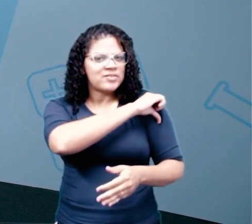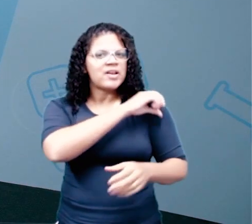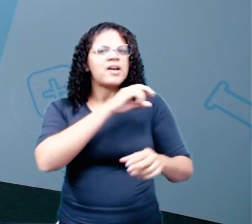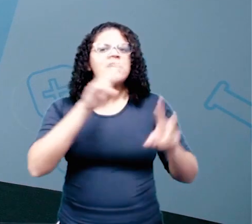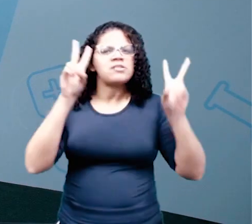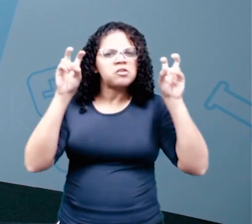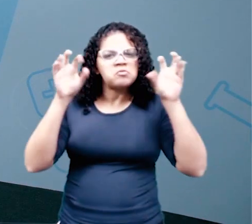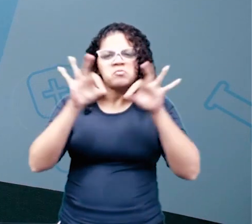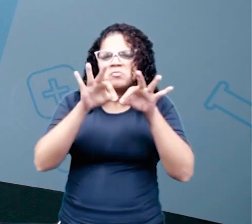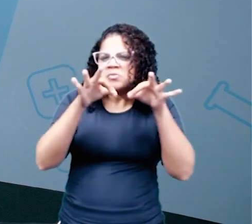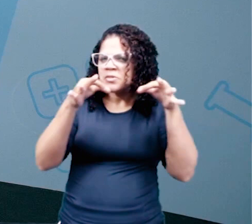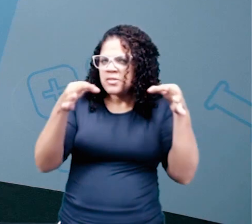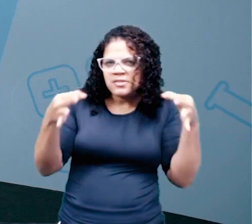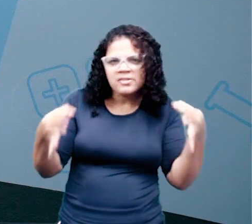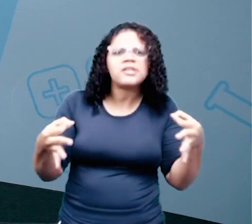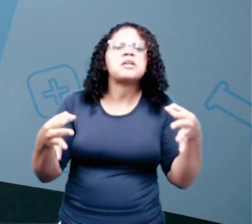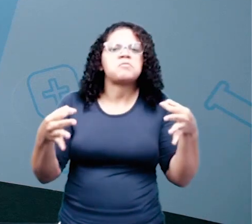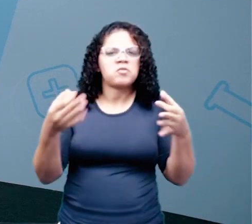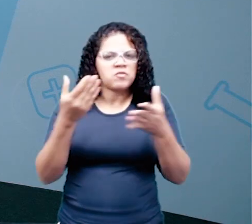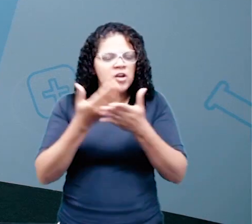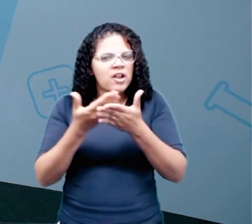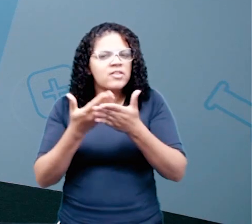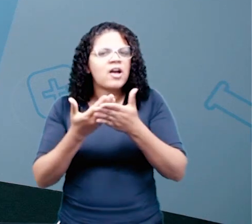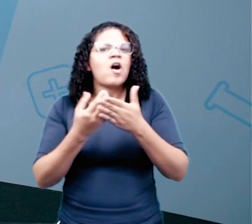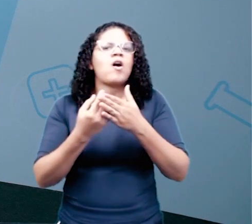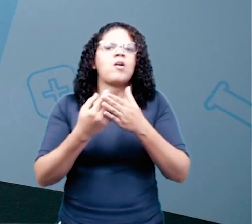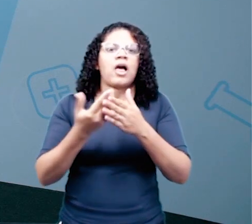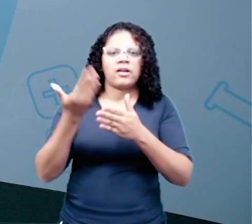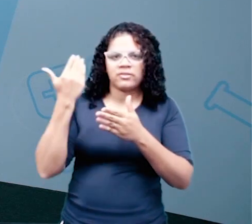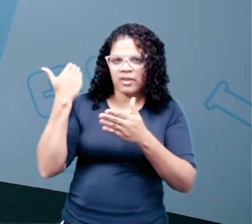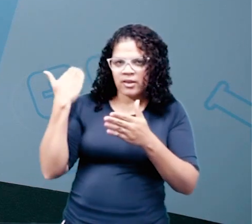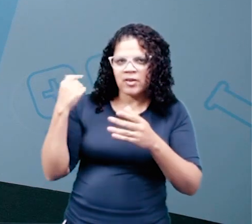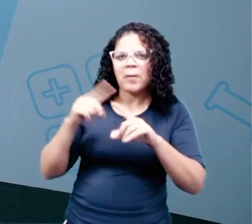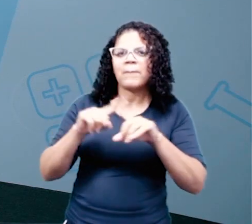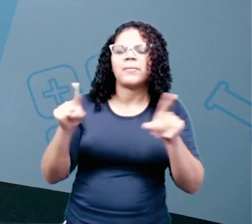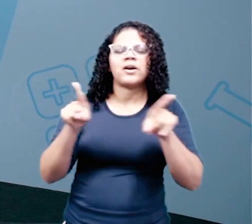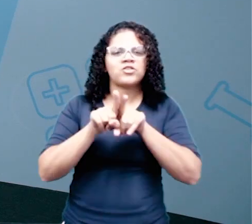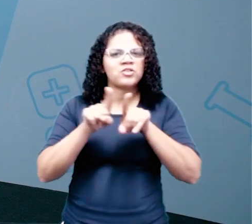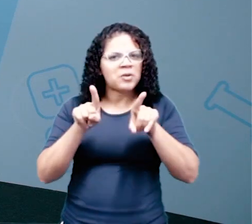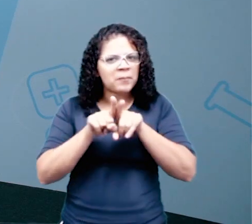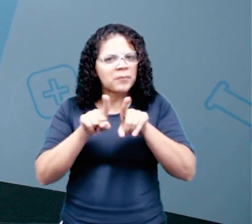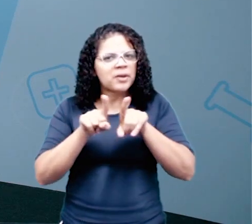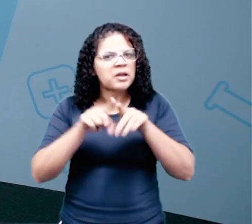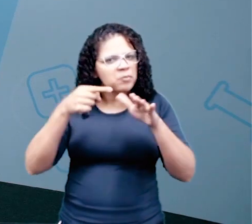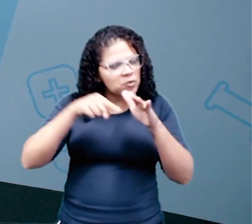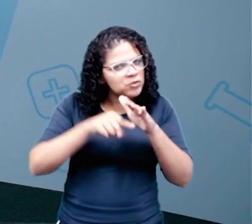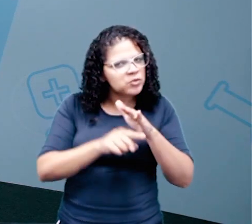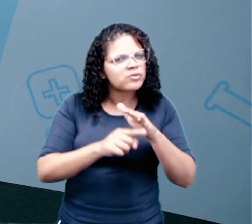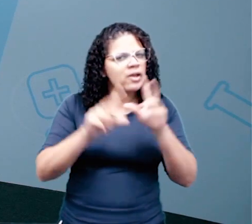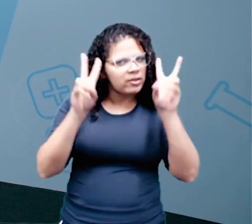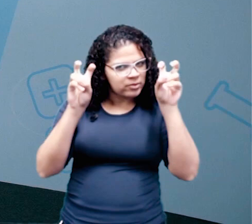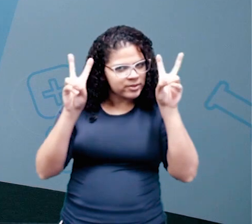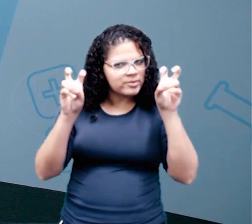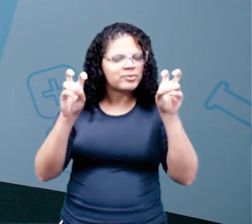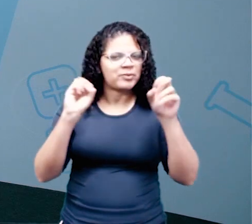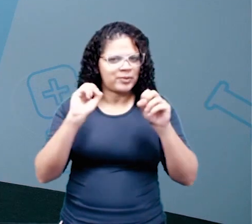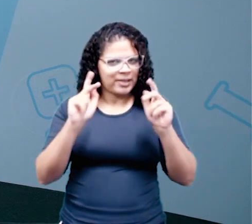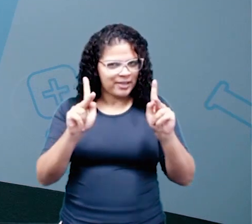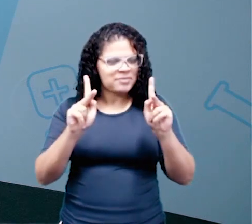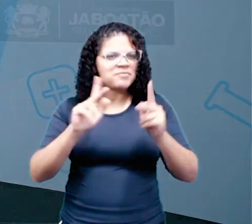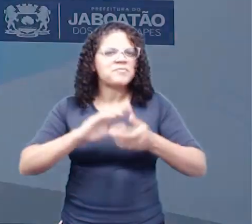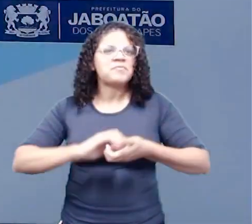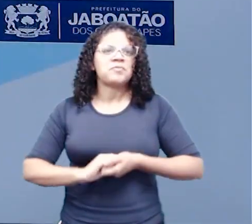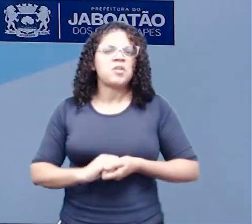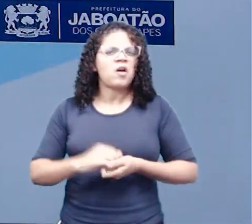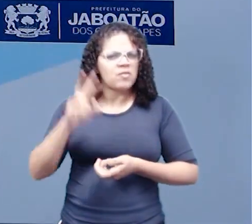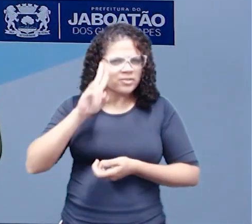falar sobre o tema da aula anterior, mas um pouco mais avançado, a questão da mudança de estado físico da matéria. Você lembra da